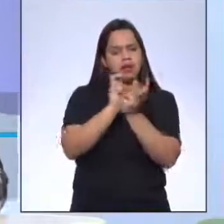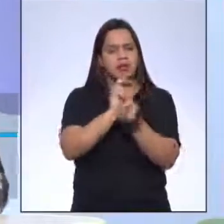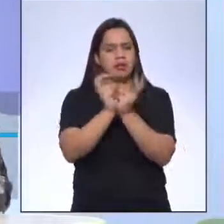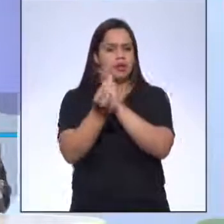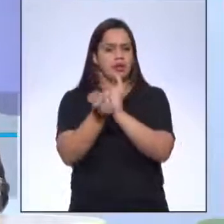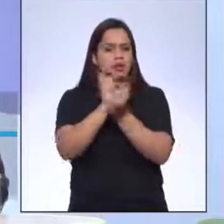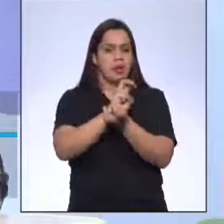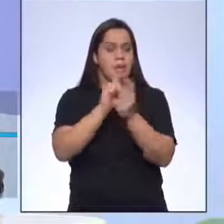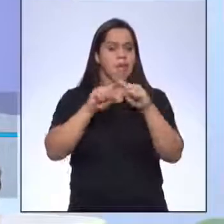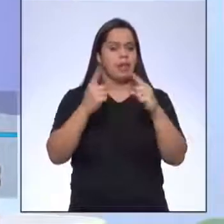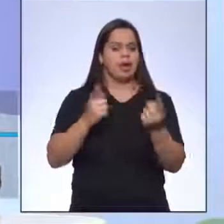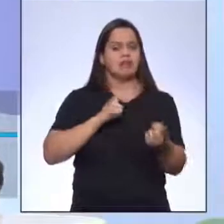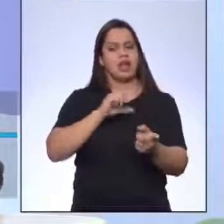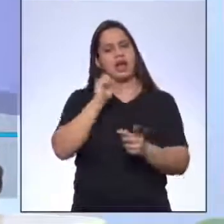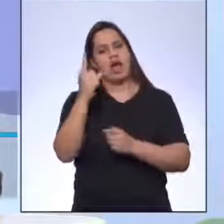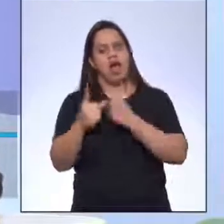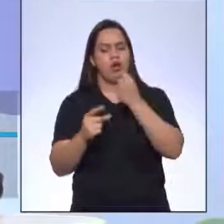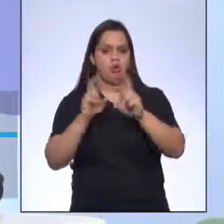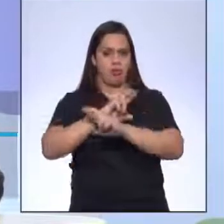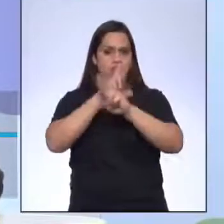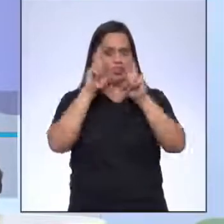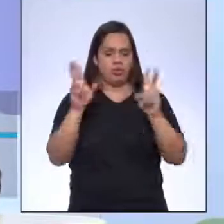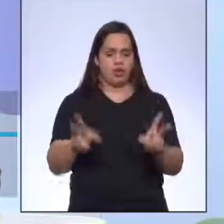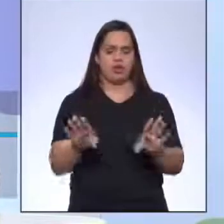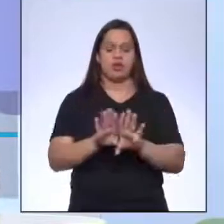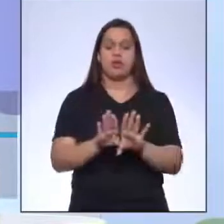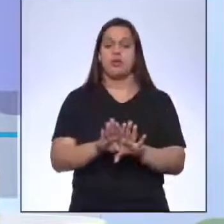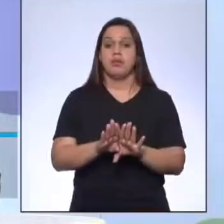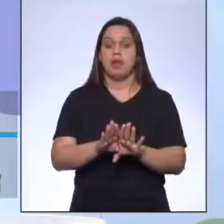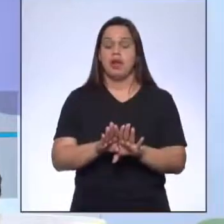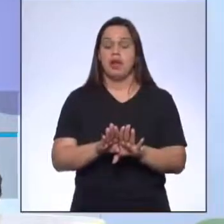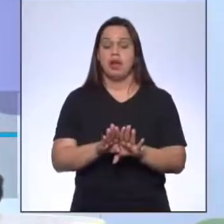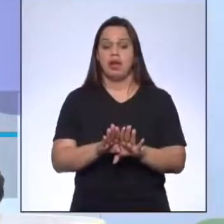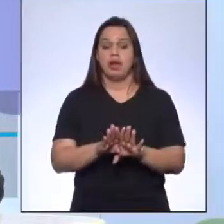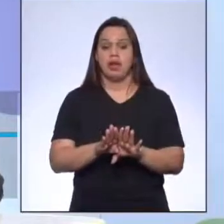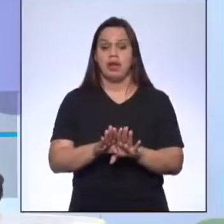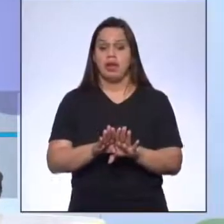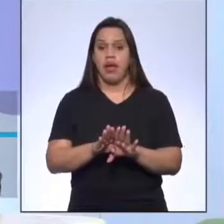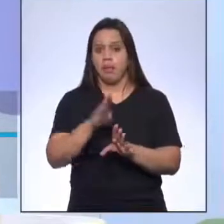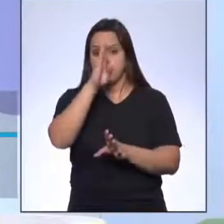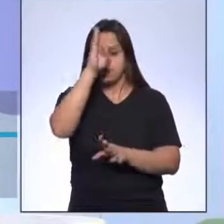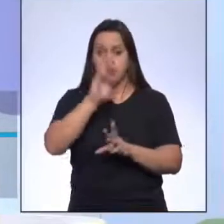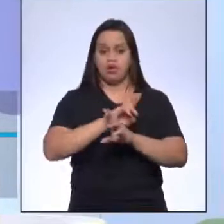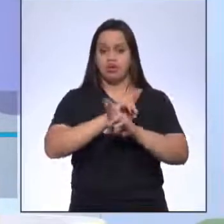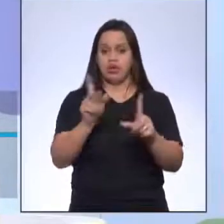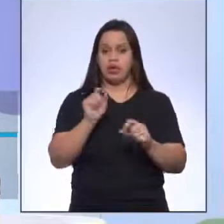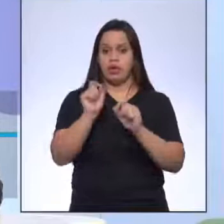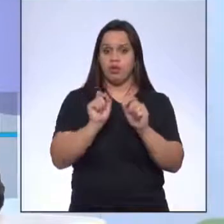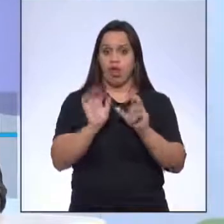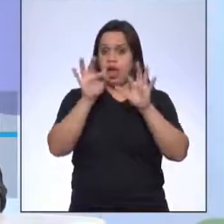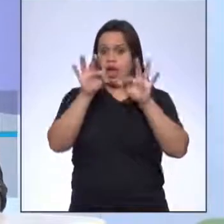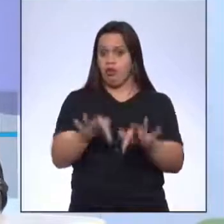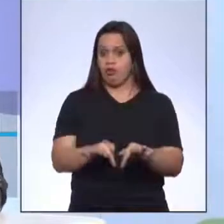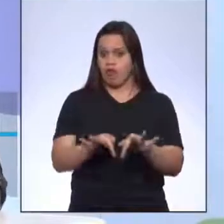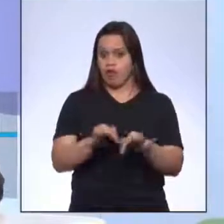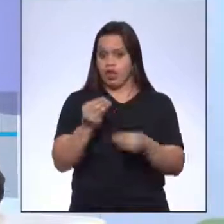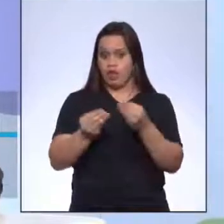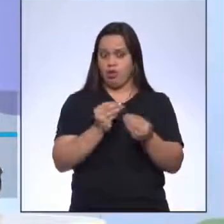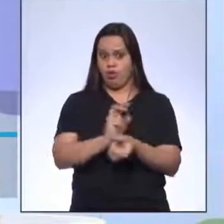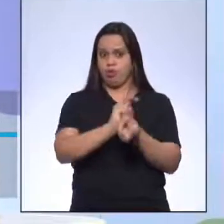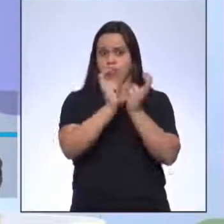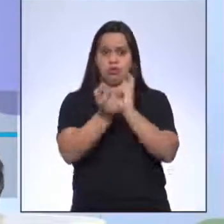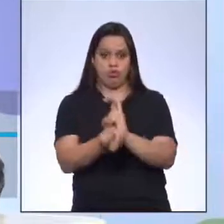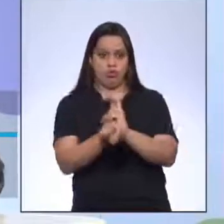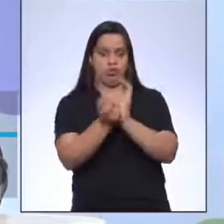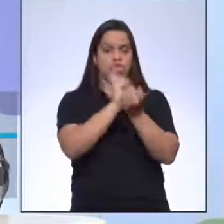certas diferenças ali. Tá? Inclusive, a grande diferença, a principal, é justamente a finalidade do jongo. Tá?